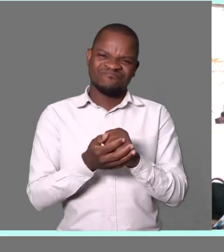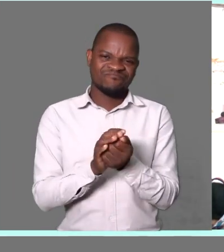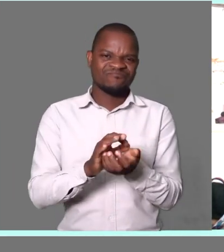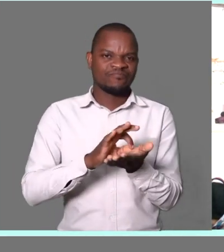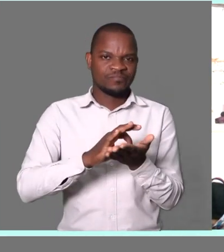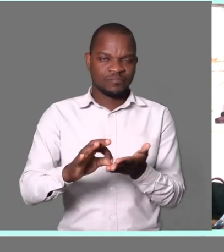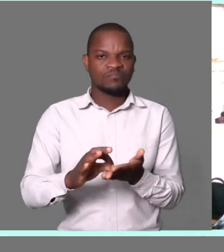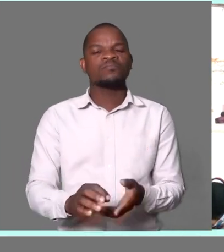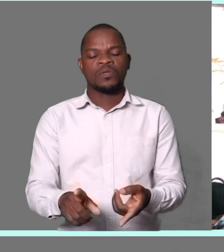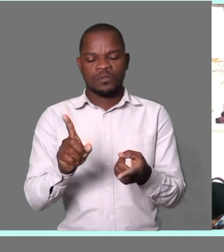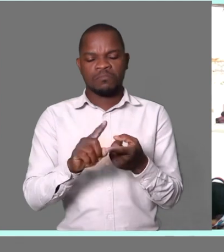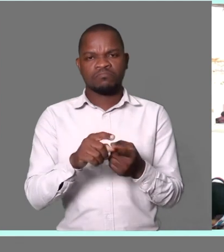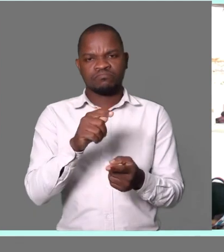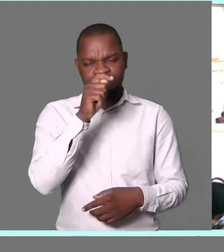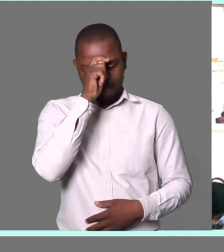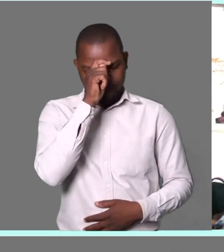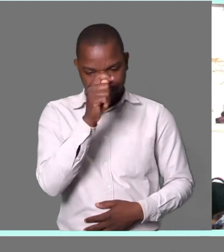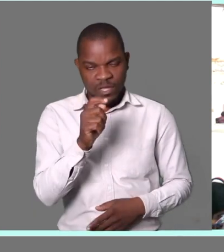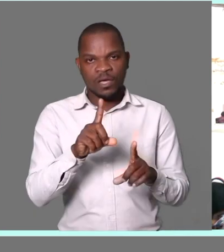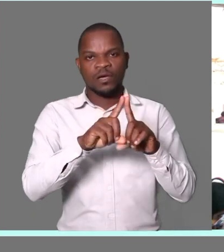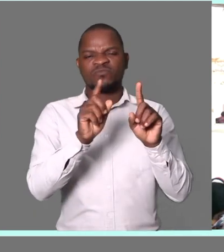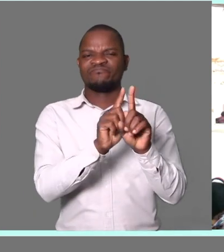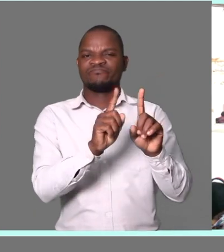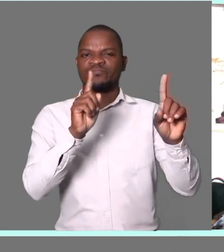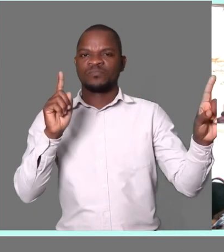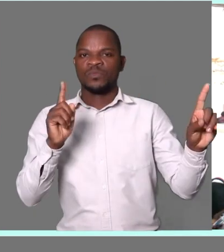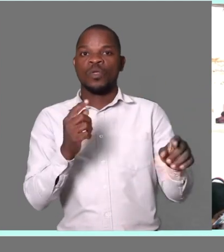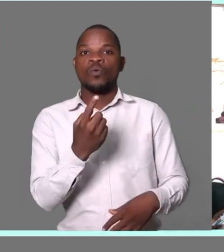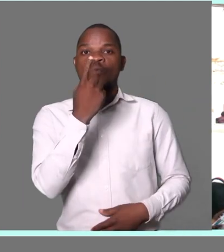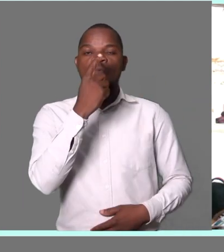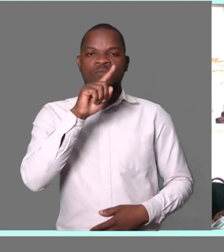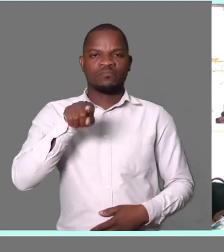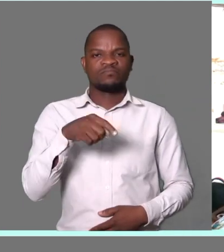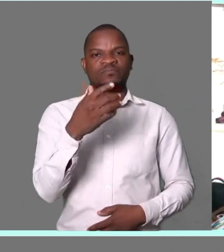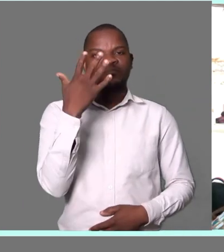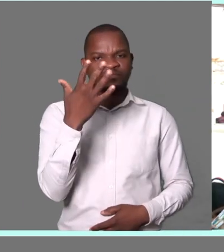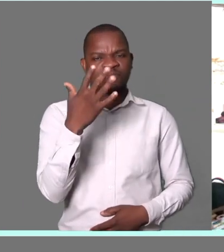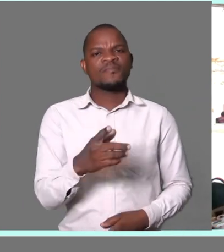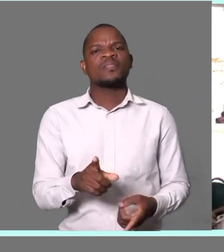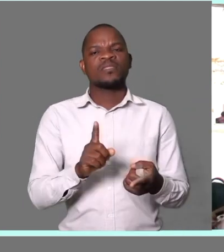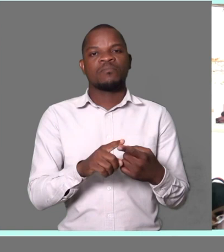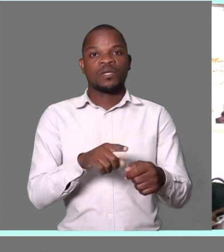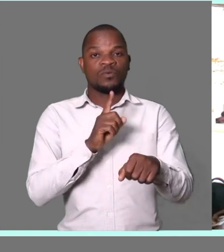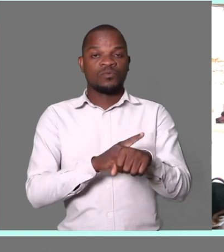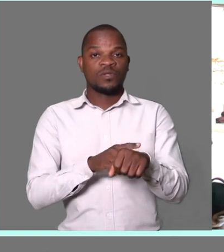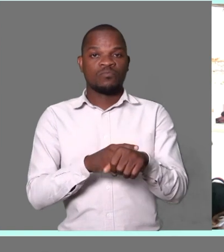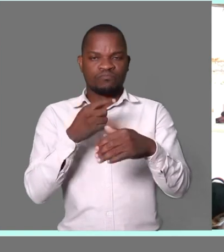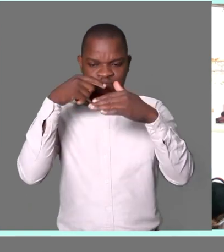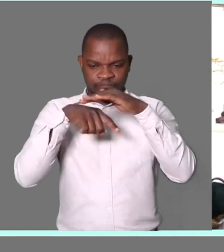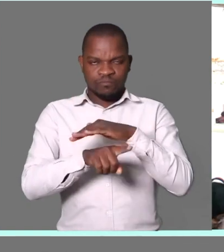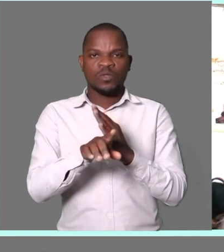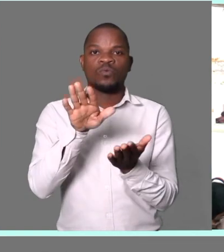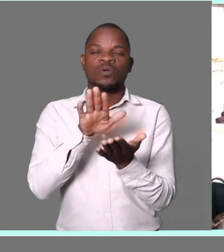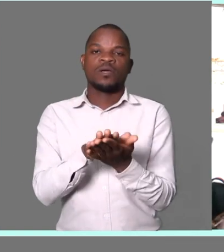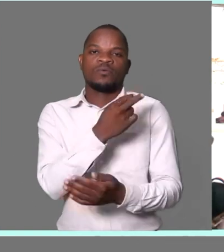Temos de respeitar a regra de distanciamento que é de um metro e meio. Pelo menos quando vamos ao hospital